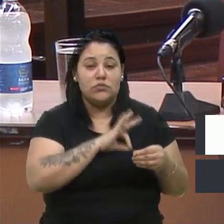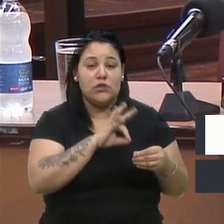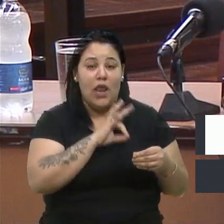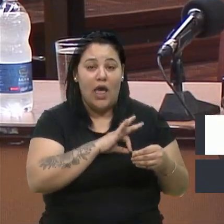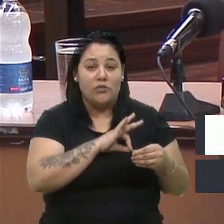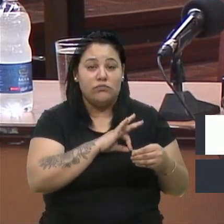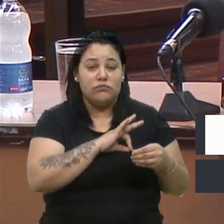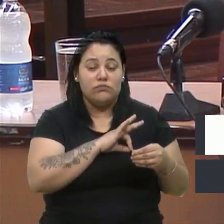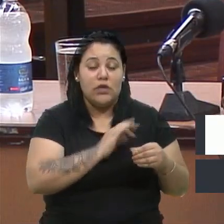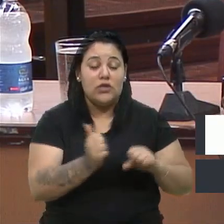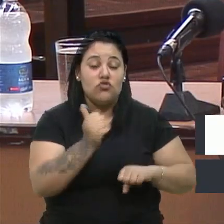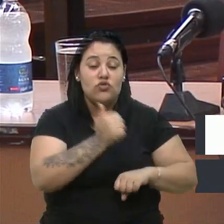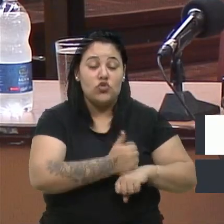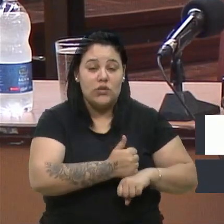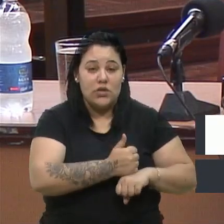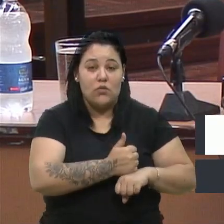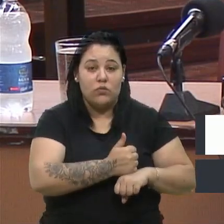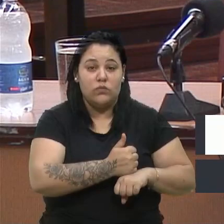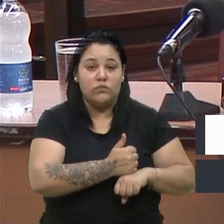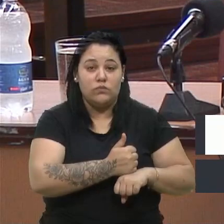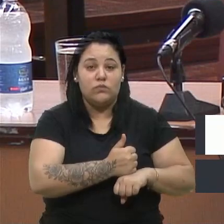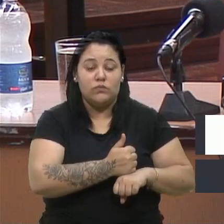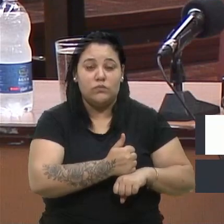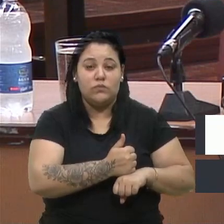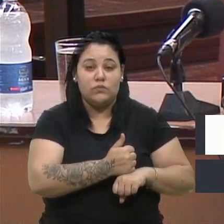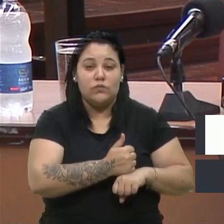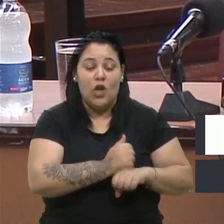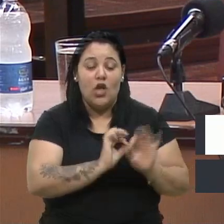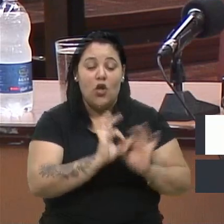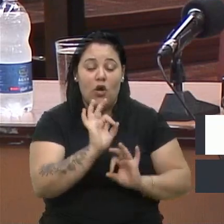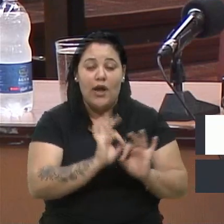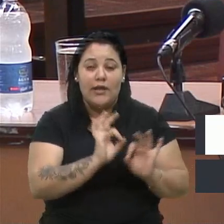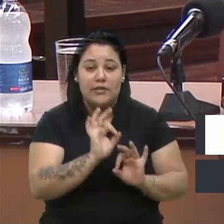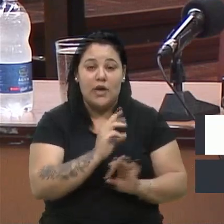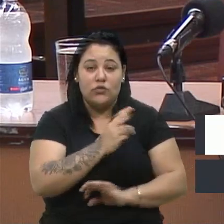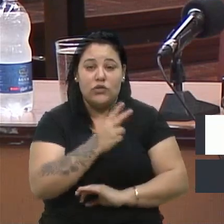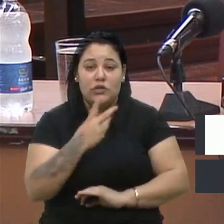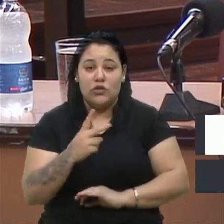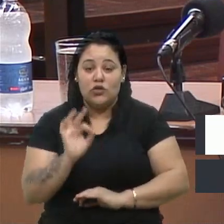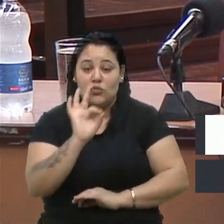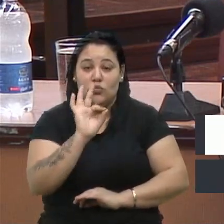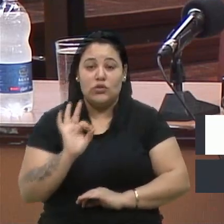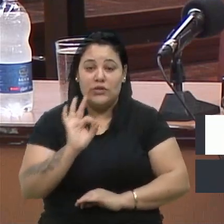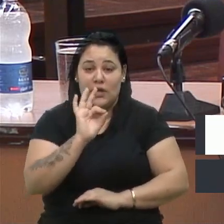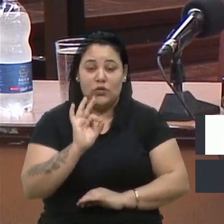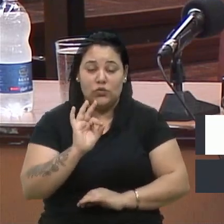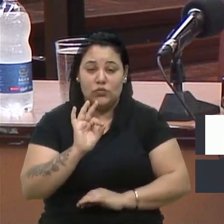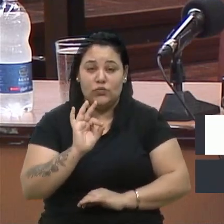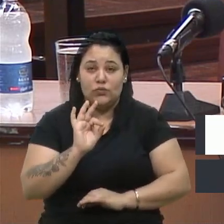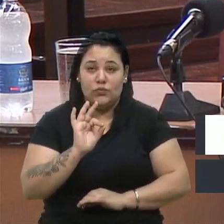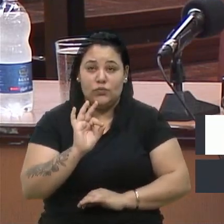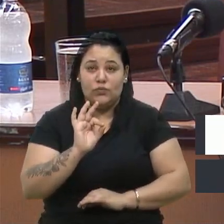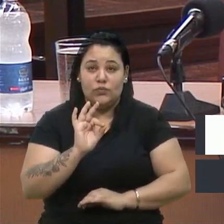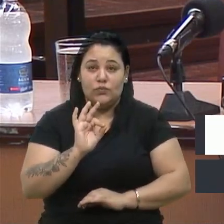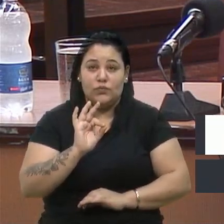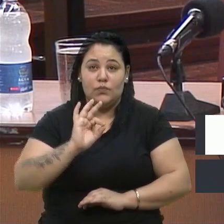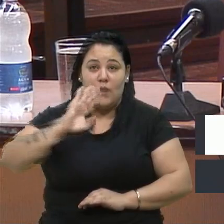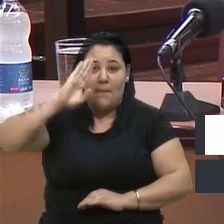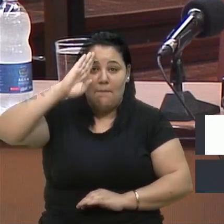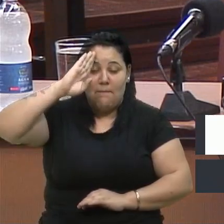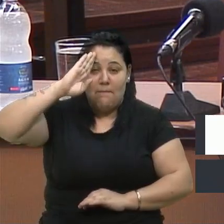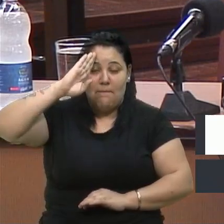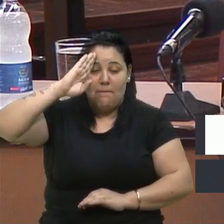a possibilidade de se colocar esse reajuste inflacionário de 32%, tanto para a Brigada